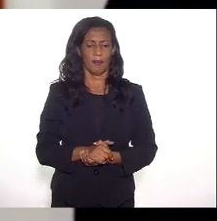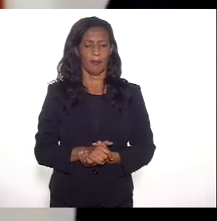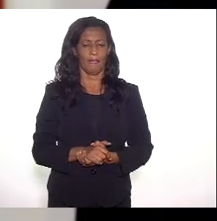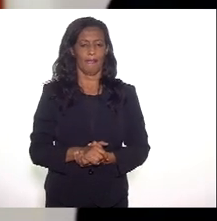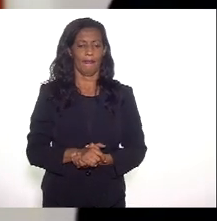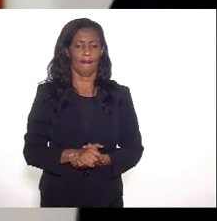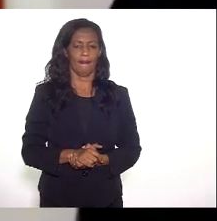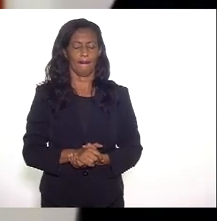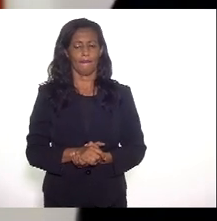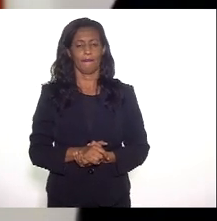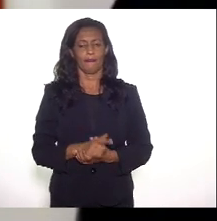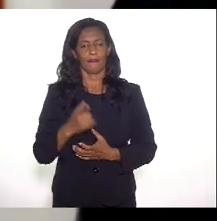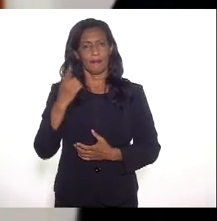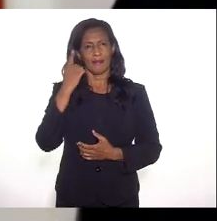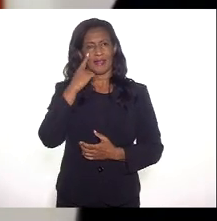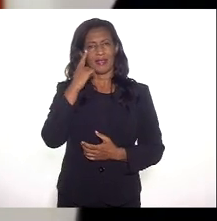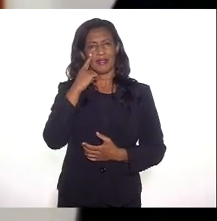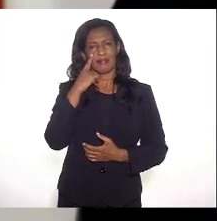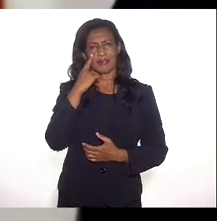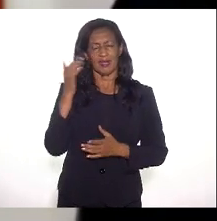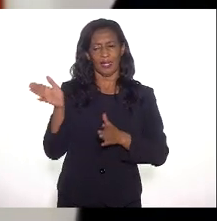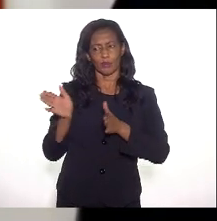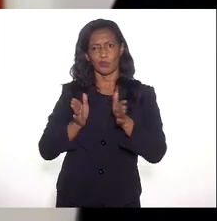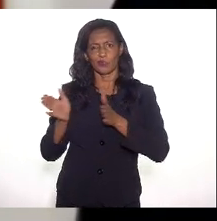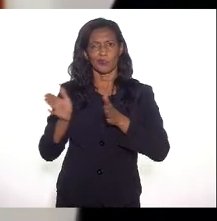para tentar modular uma decisão do TJ. Tá?